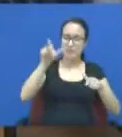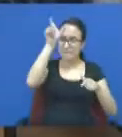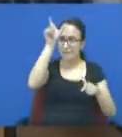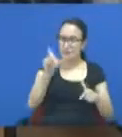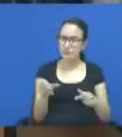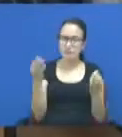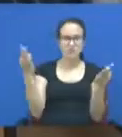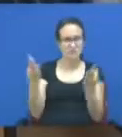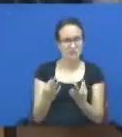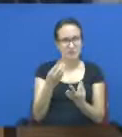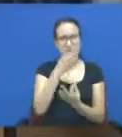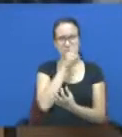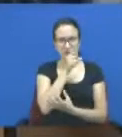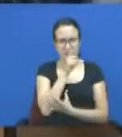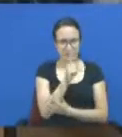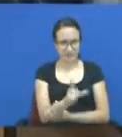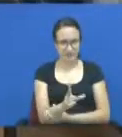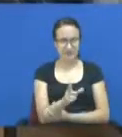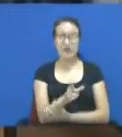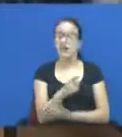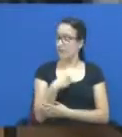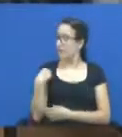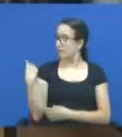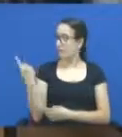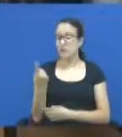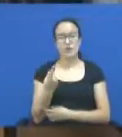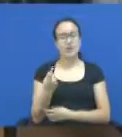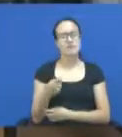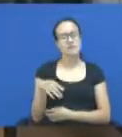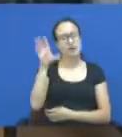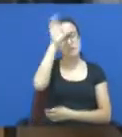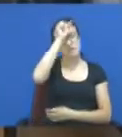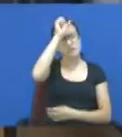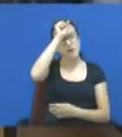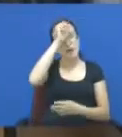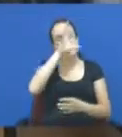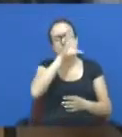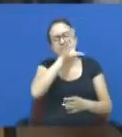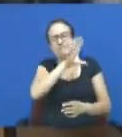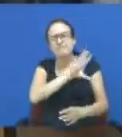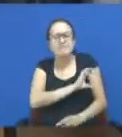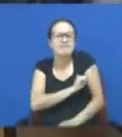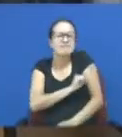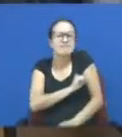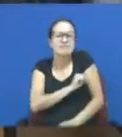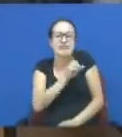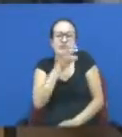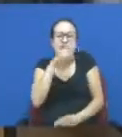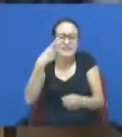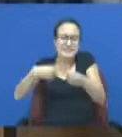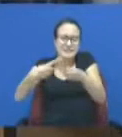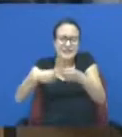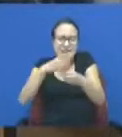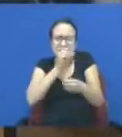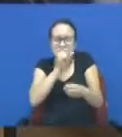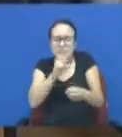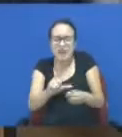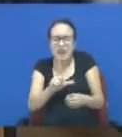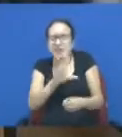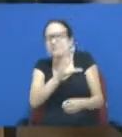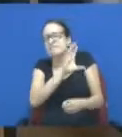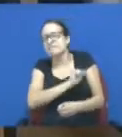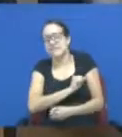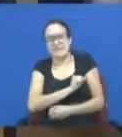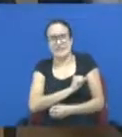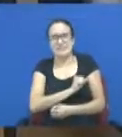esta cidade e nos sentimos cidadãos limeirenses. Então, gostamos de contar com vocês, com esta casa,